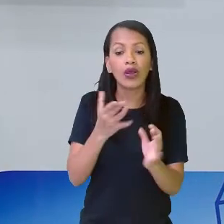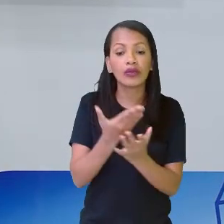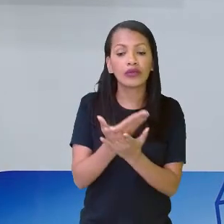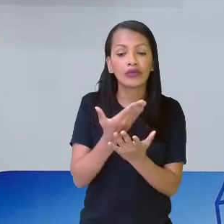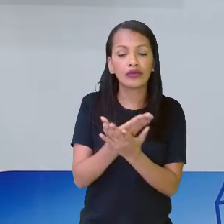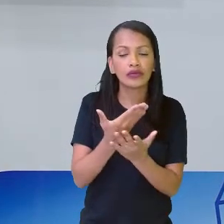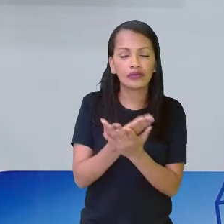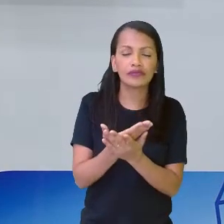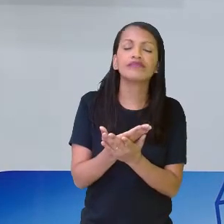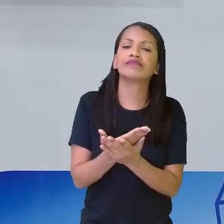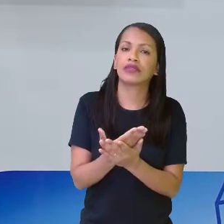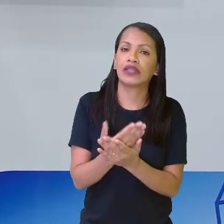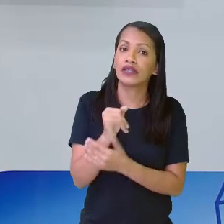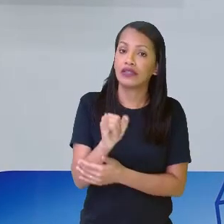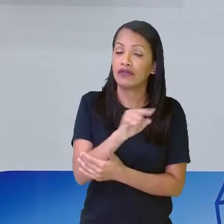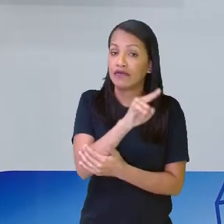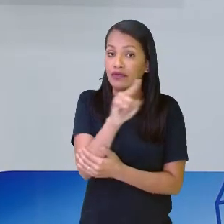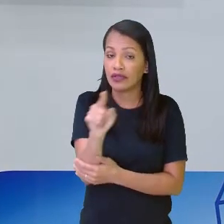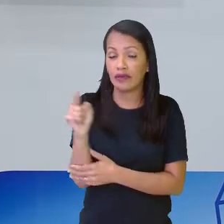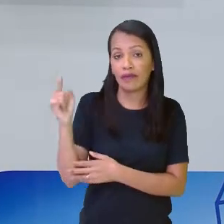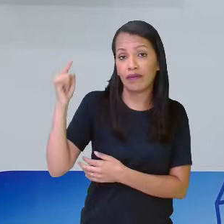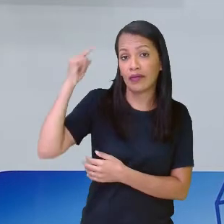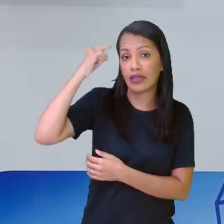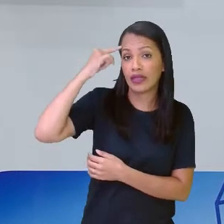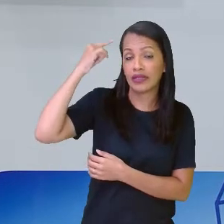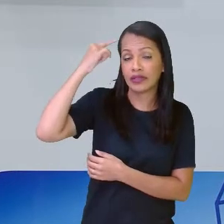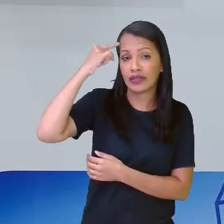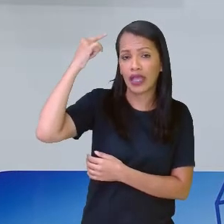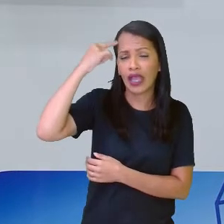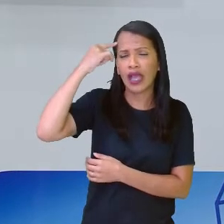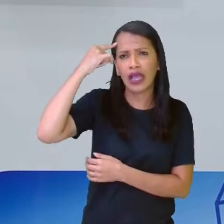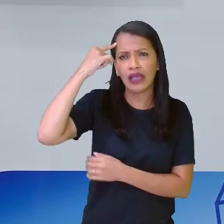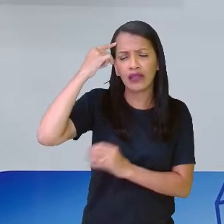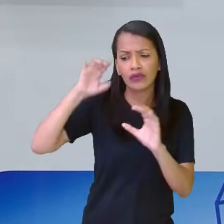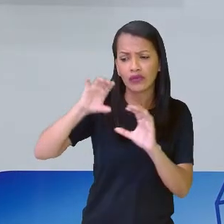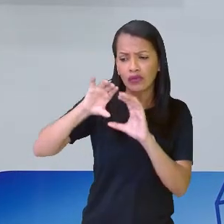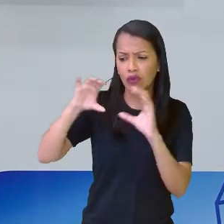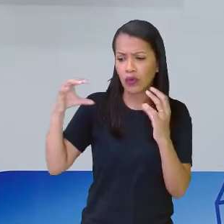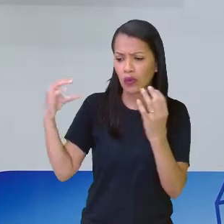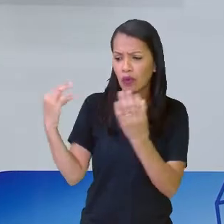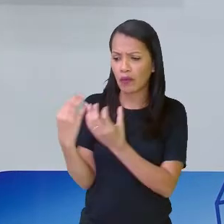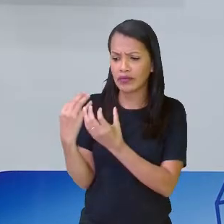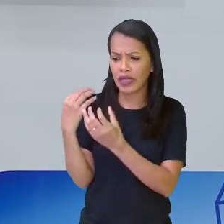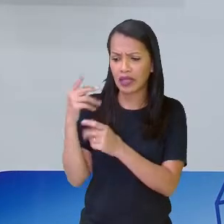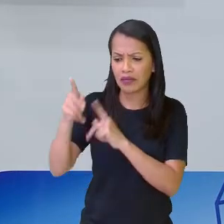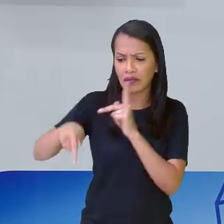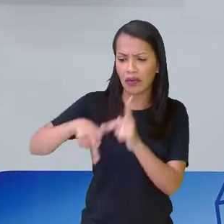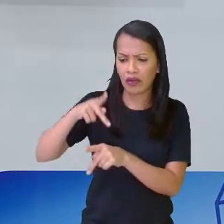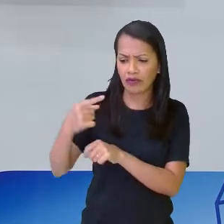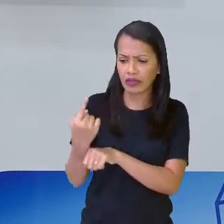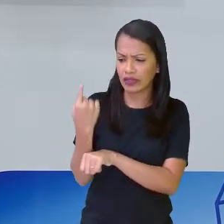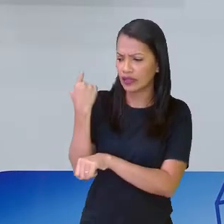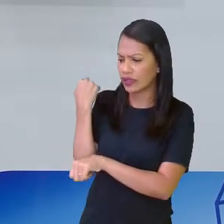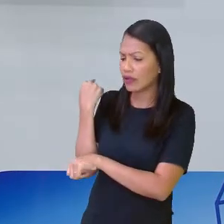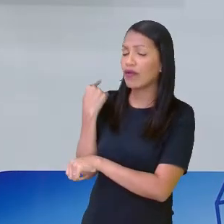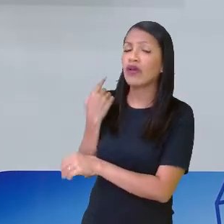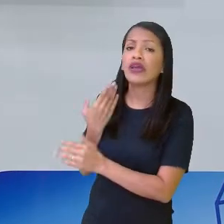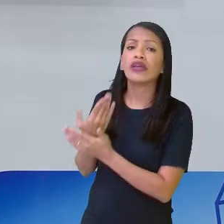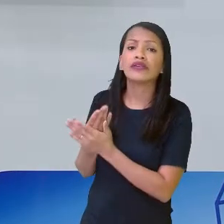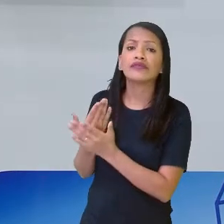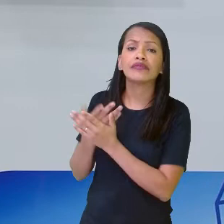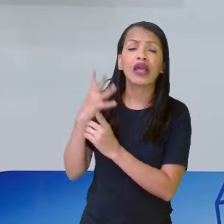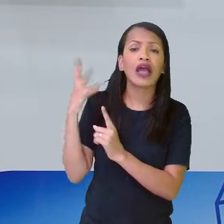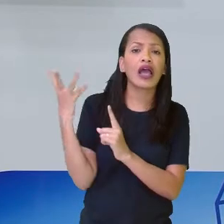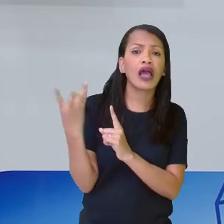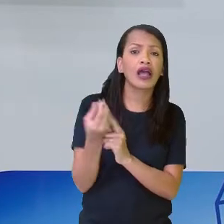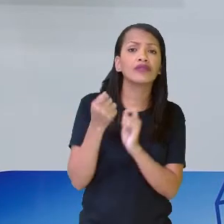estudos. Se você vai pensar numa civilização antiga, você vai estudar a arte, o que eles produziam na arte